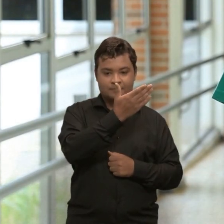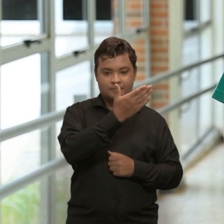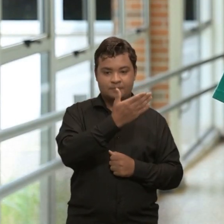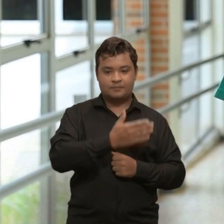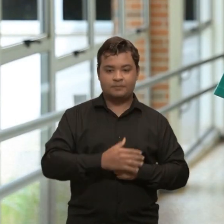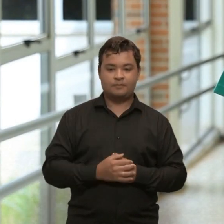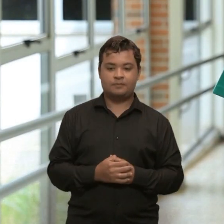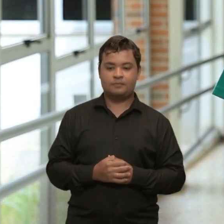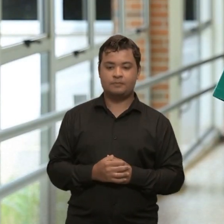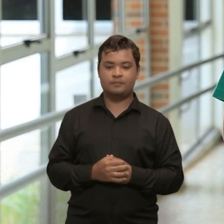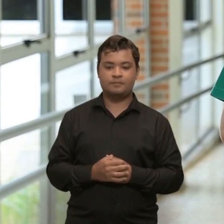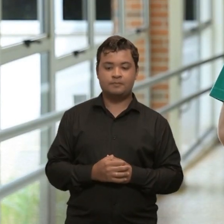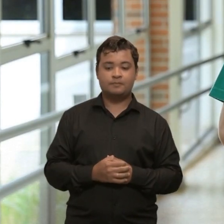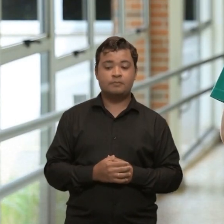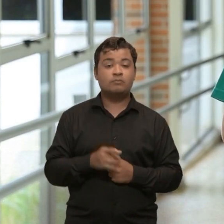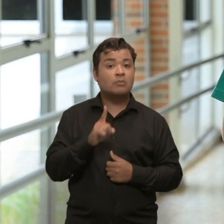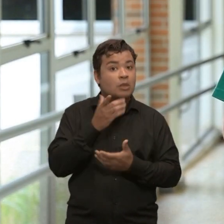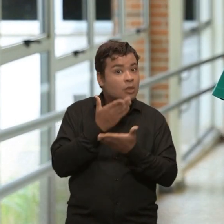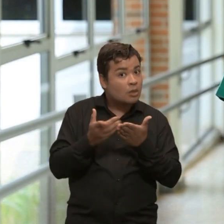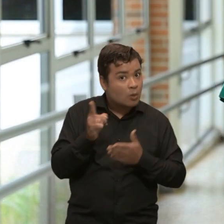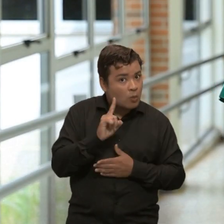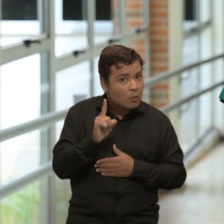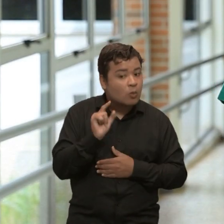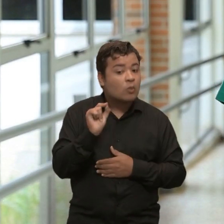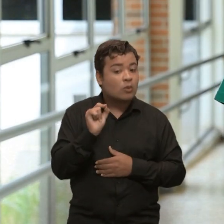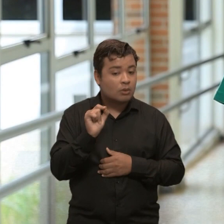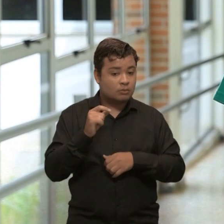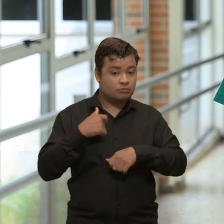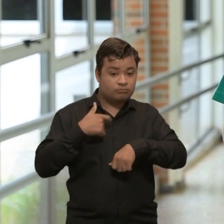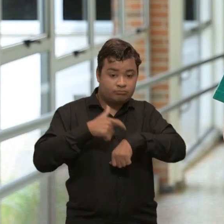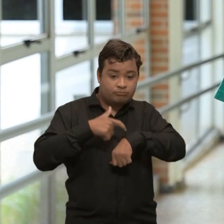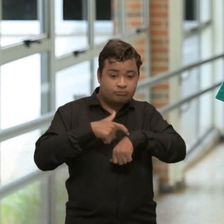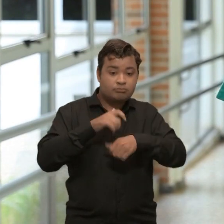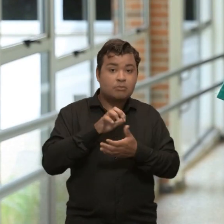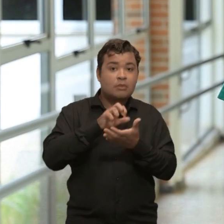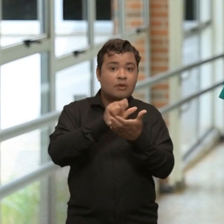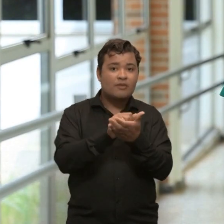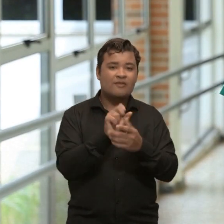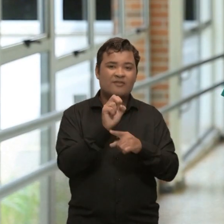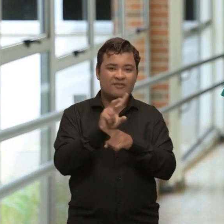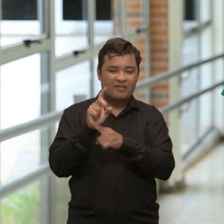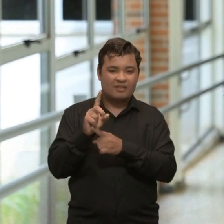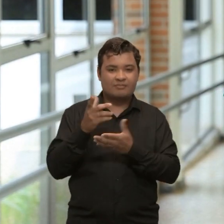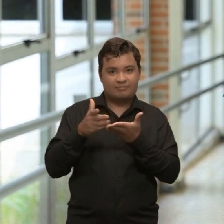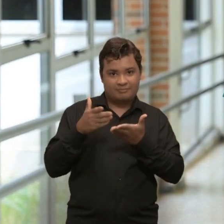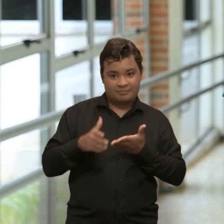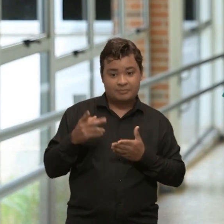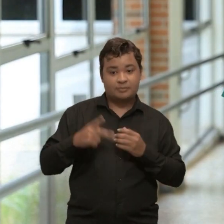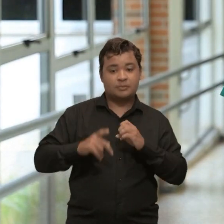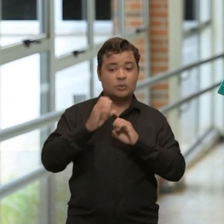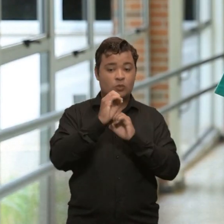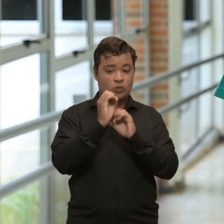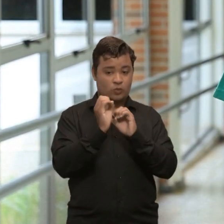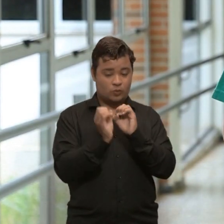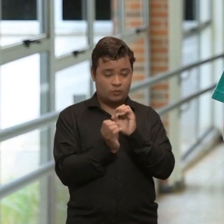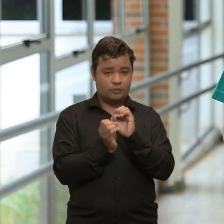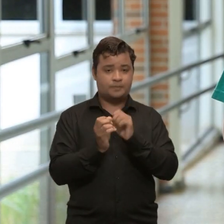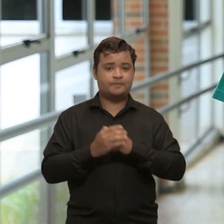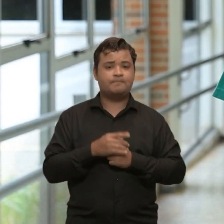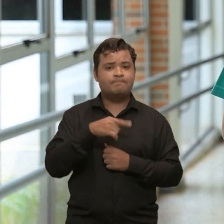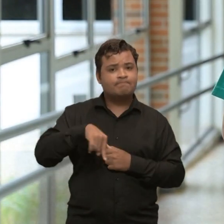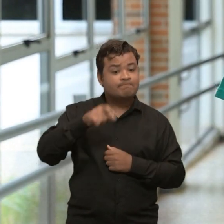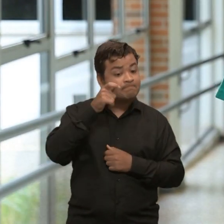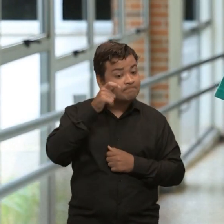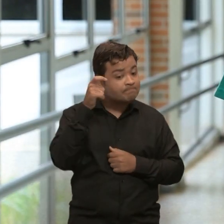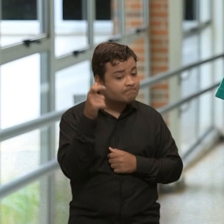centrocultural.ufg.br. Não perca o prazo para o preenchimento das vagas remanescentes nos cursos de graduação da UFG. Os